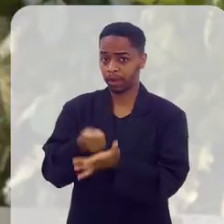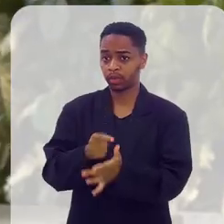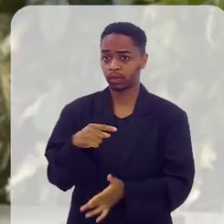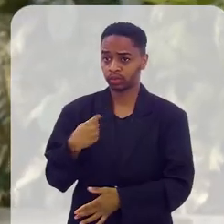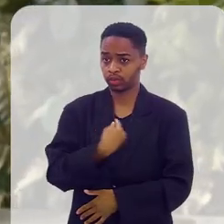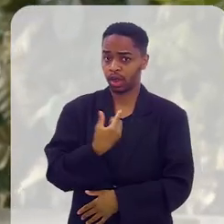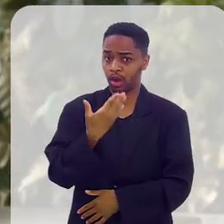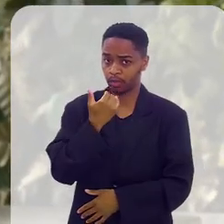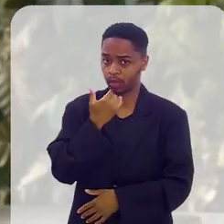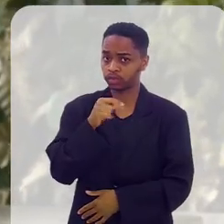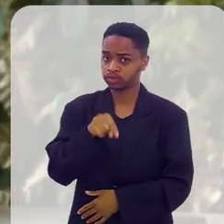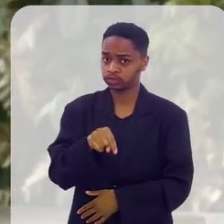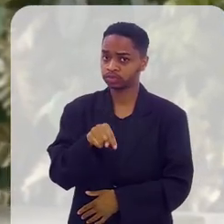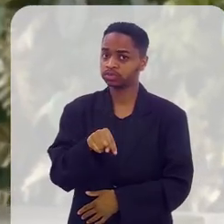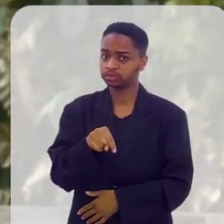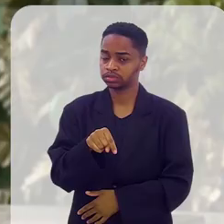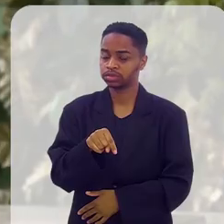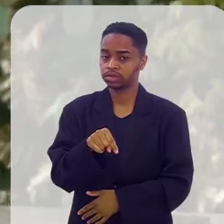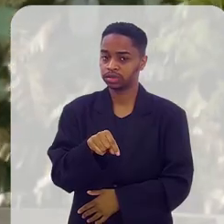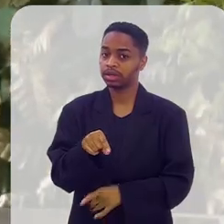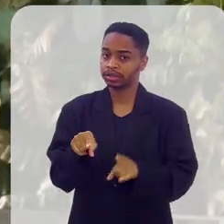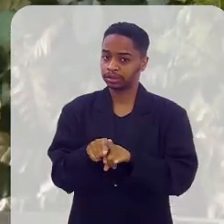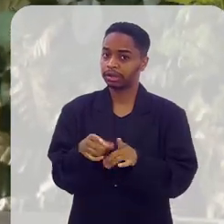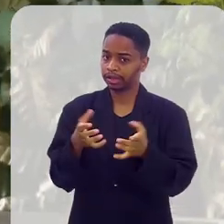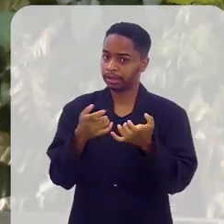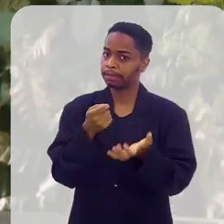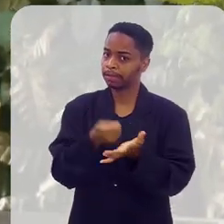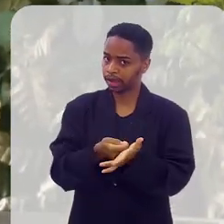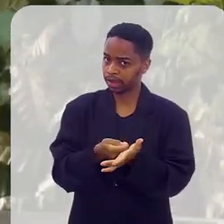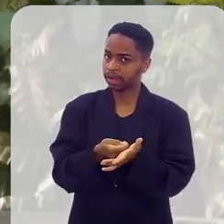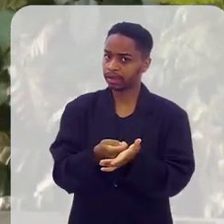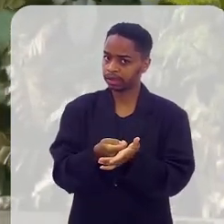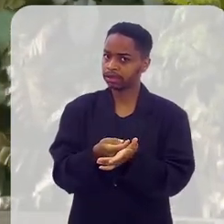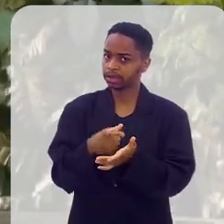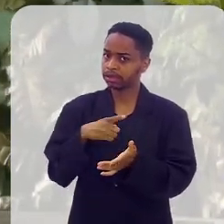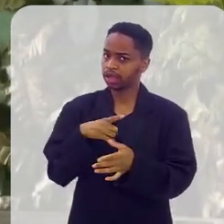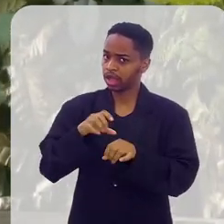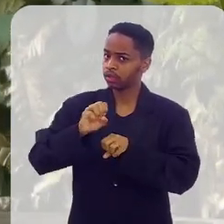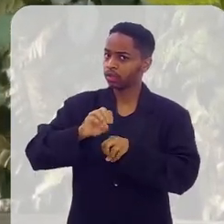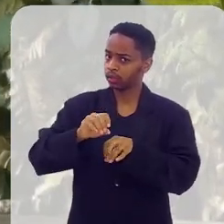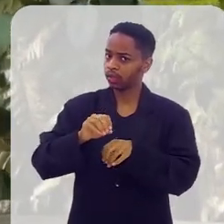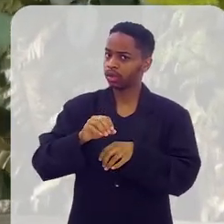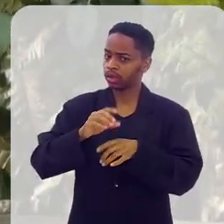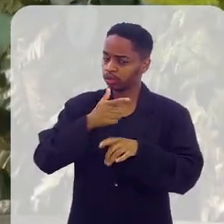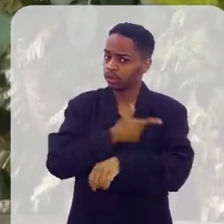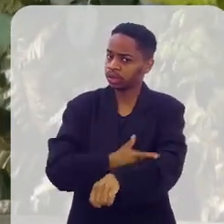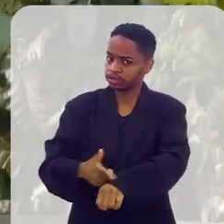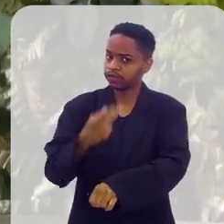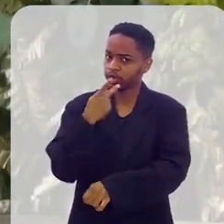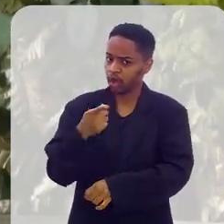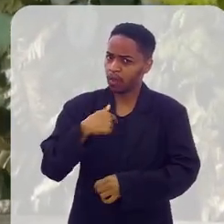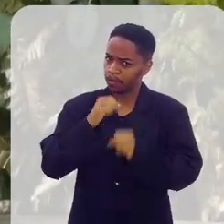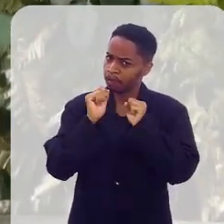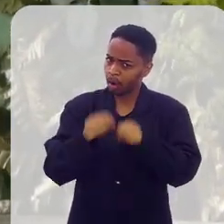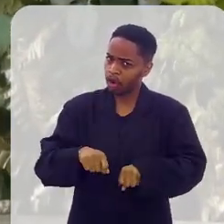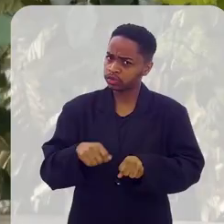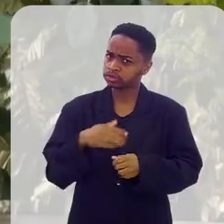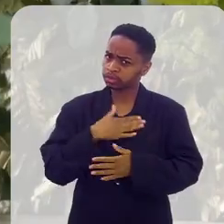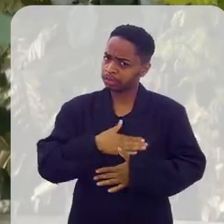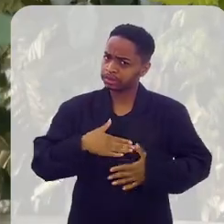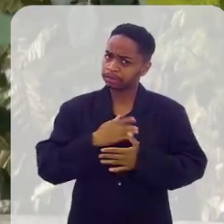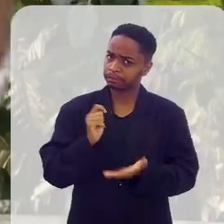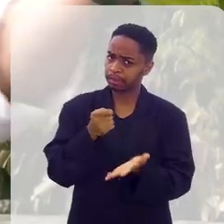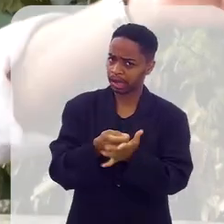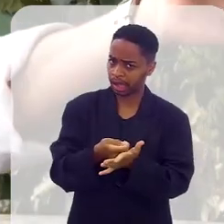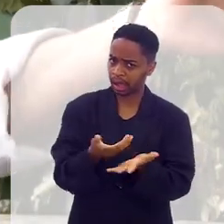o nosso último almoço aqui. Ele fez questão de pagar. Eu vou te falar uma realidade. Ele educadamente perguntou. Posso ter o prazer de pagar